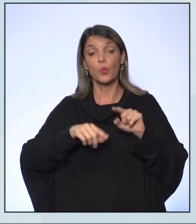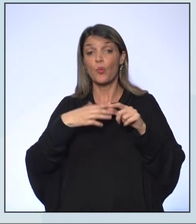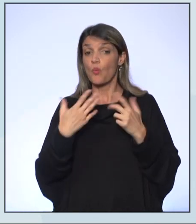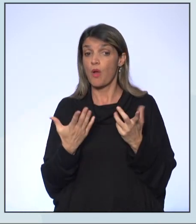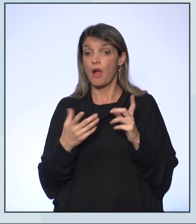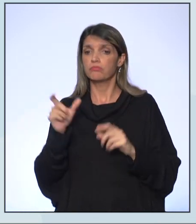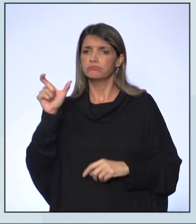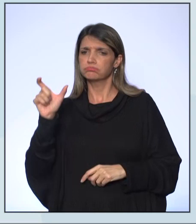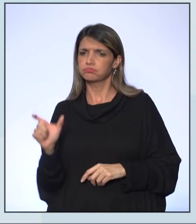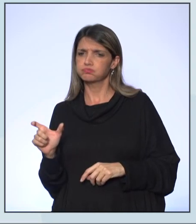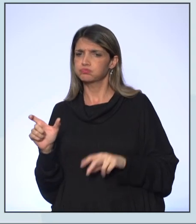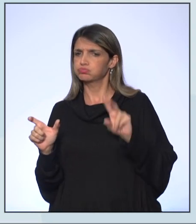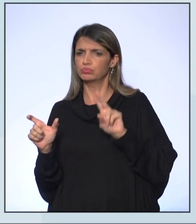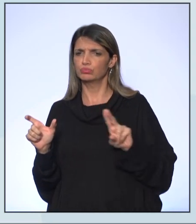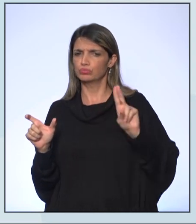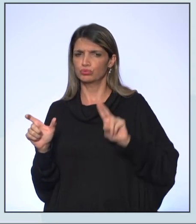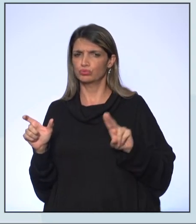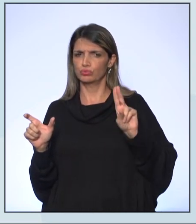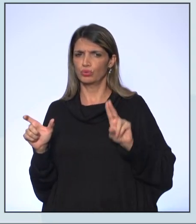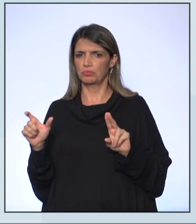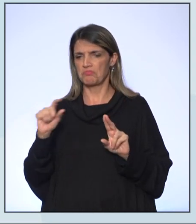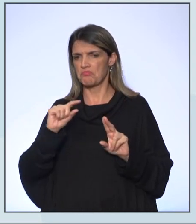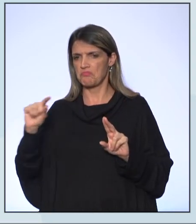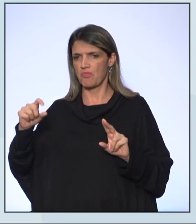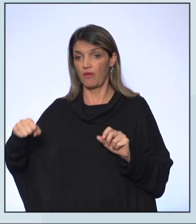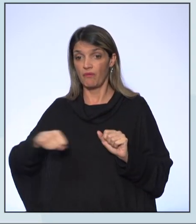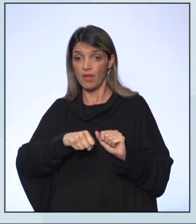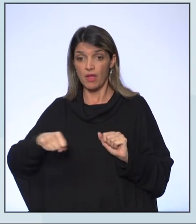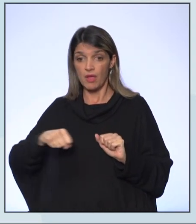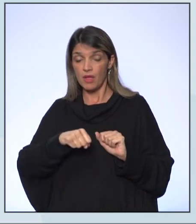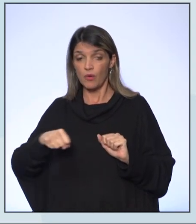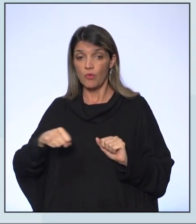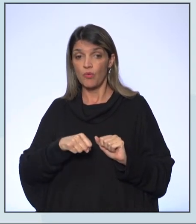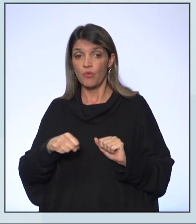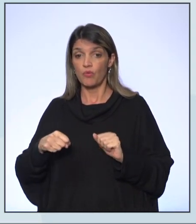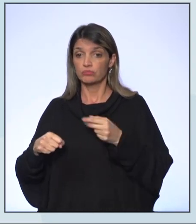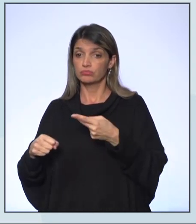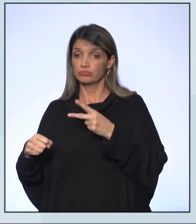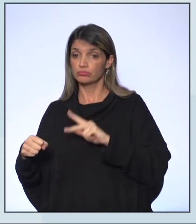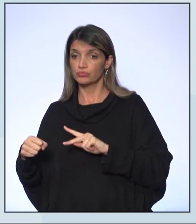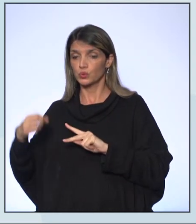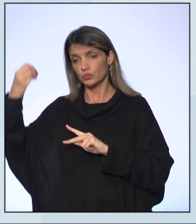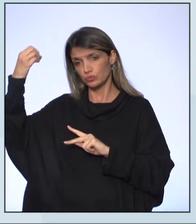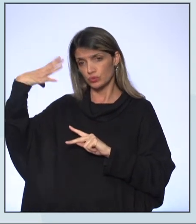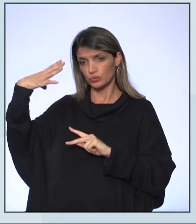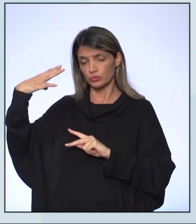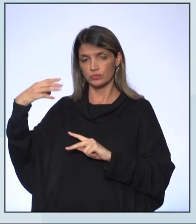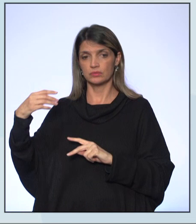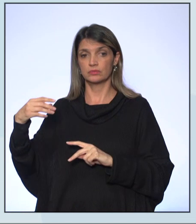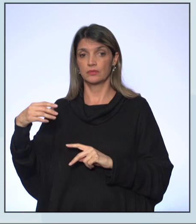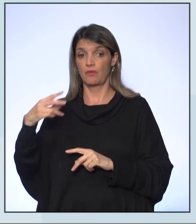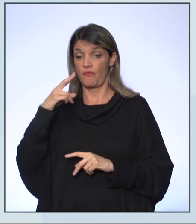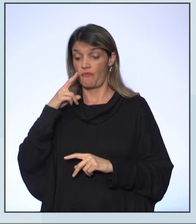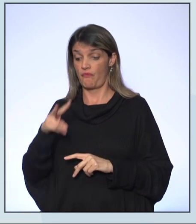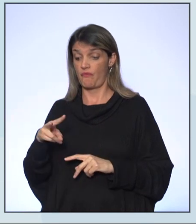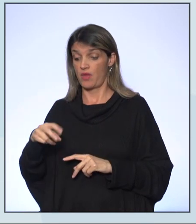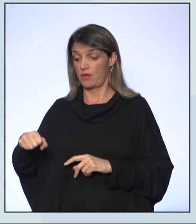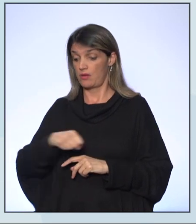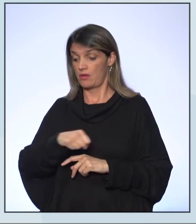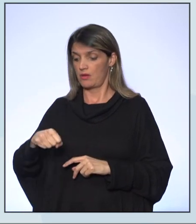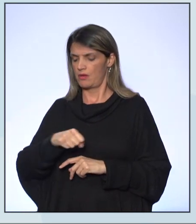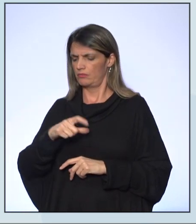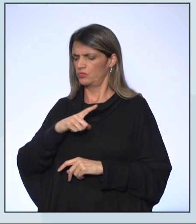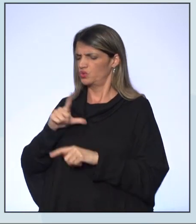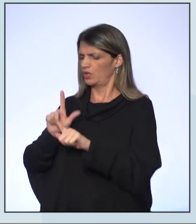usou, consultou, né? Por exemplo, na primeira linha minha aí, eu consultei o ferro elétrico. Verifiquei que no ferro elétrico tinha lá uma letrinha